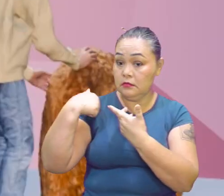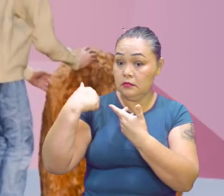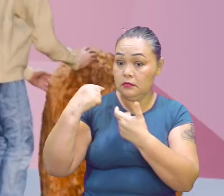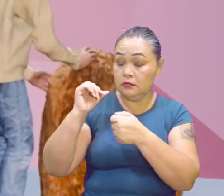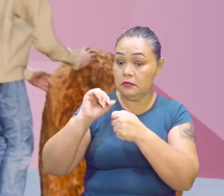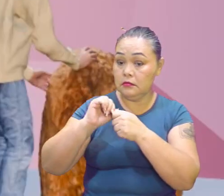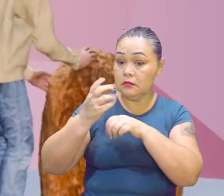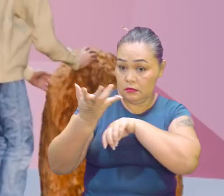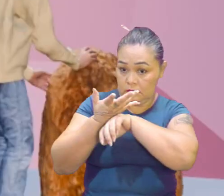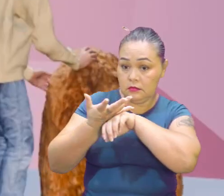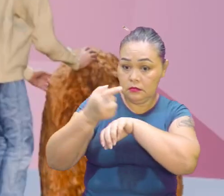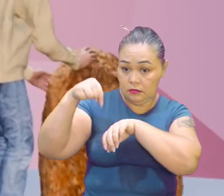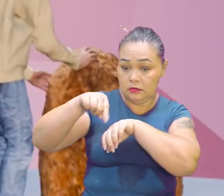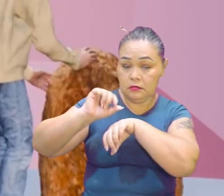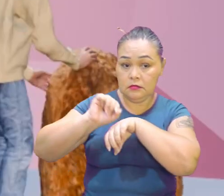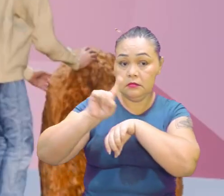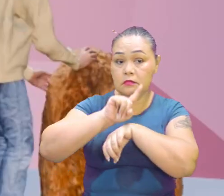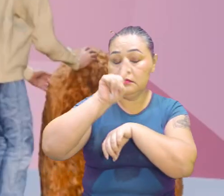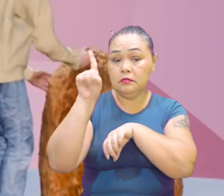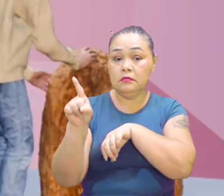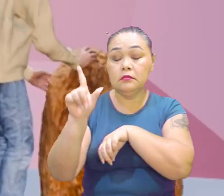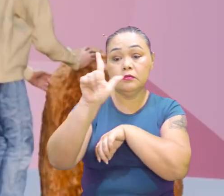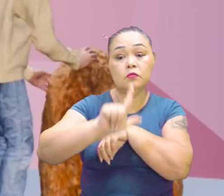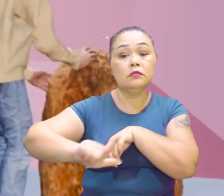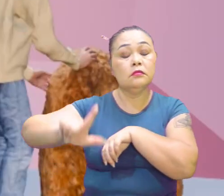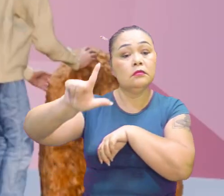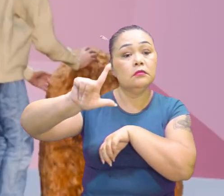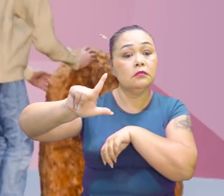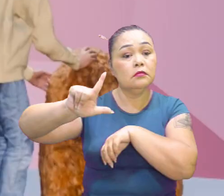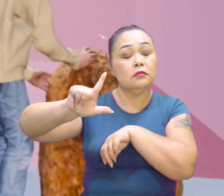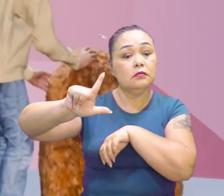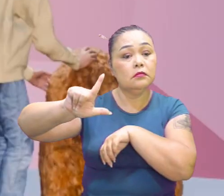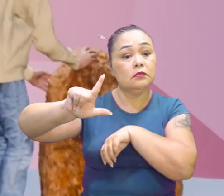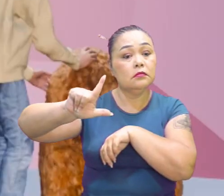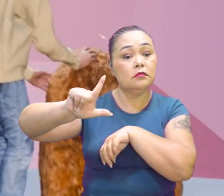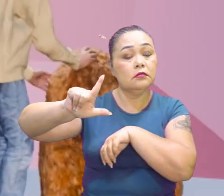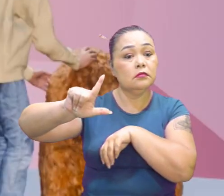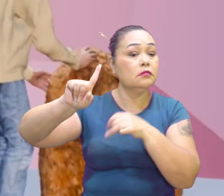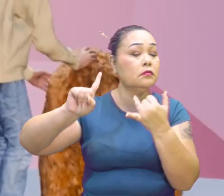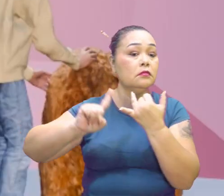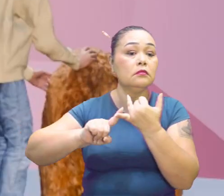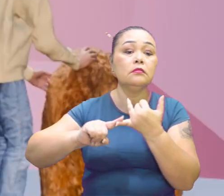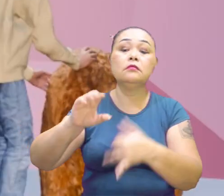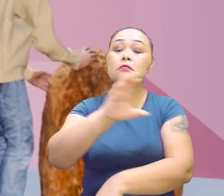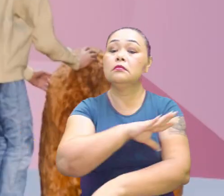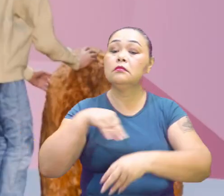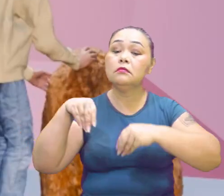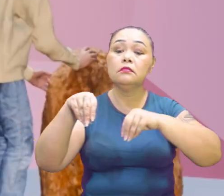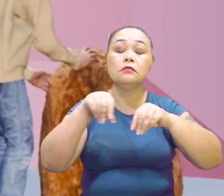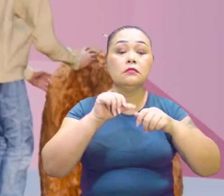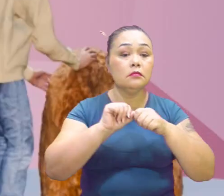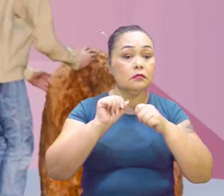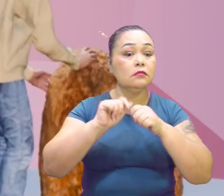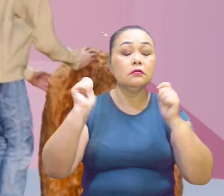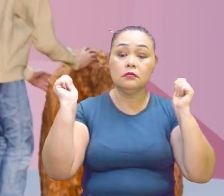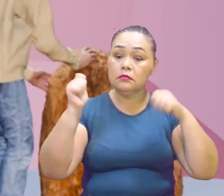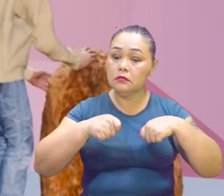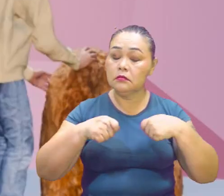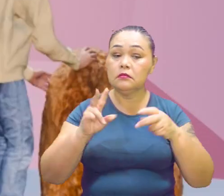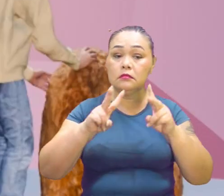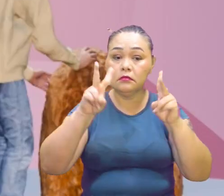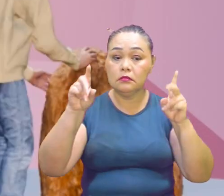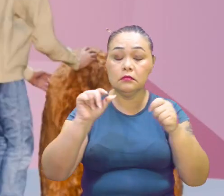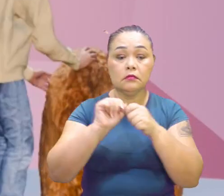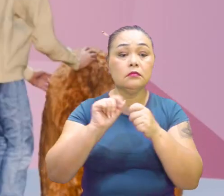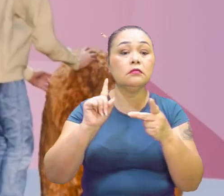né? Se você for lá para a literatura, Capitães da Areia, dá para colocar